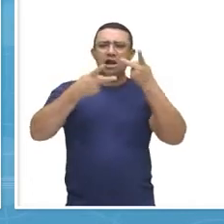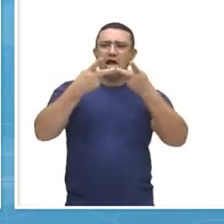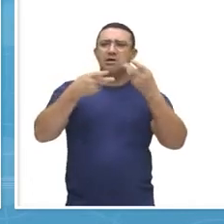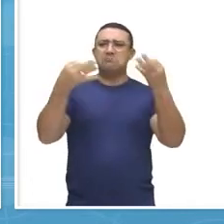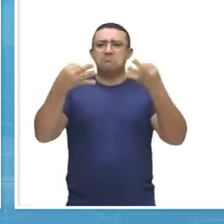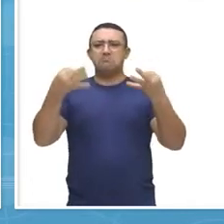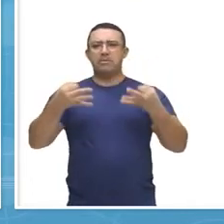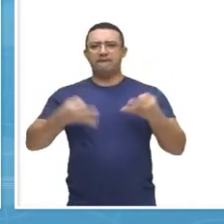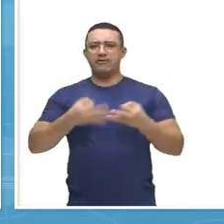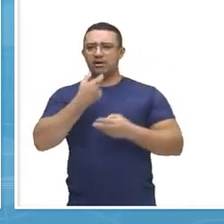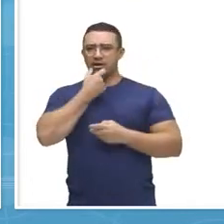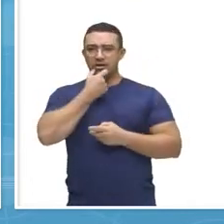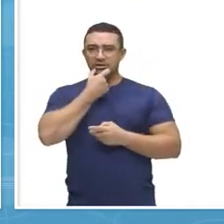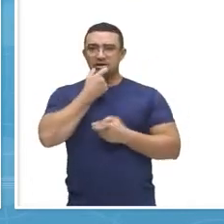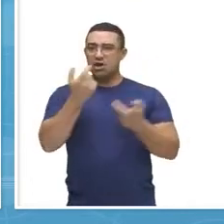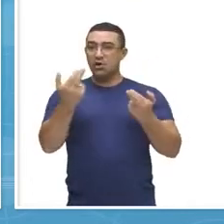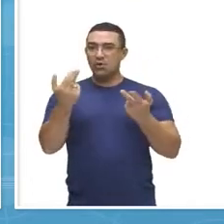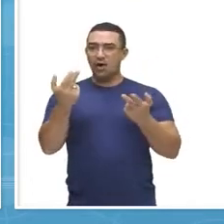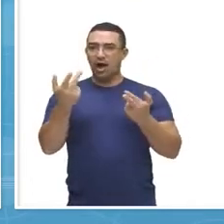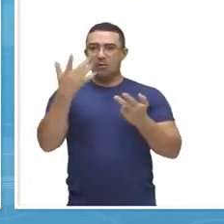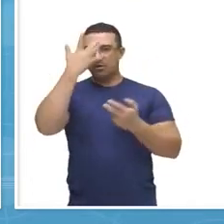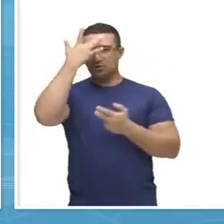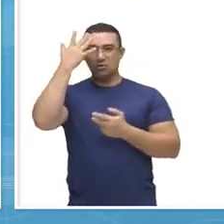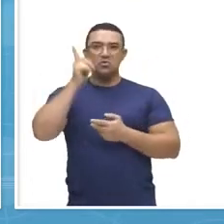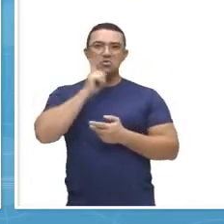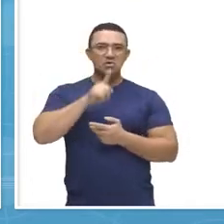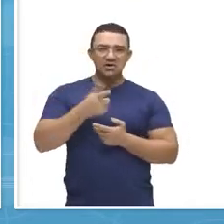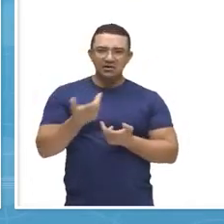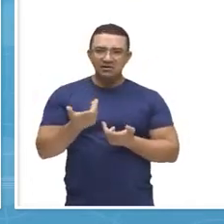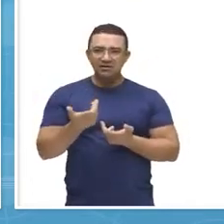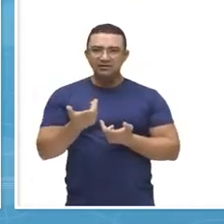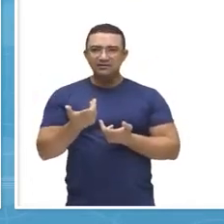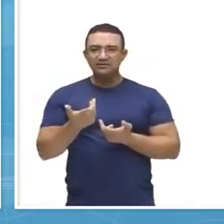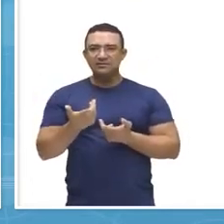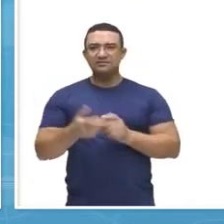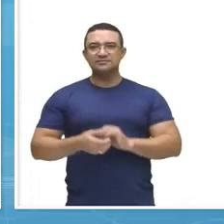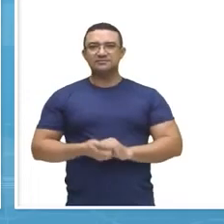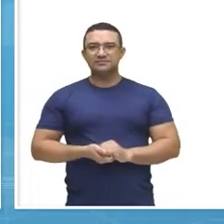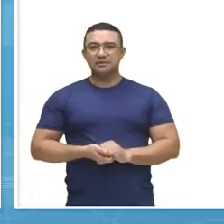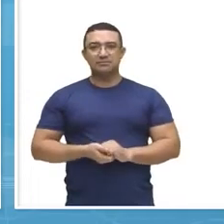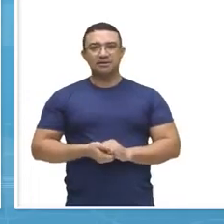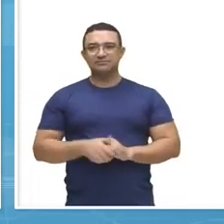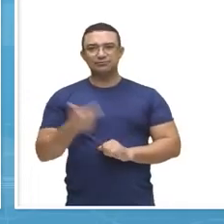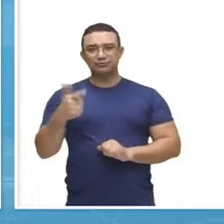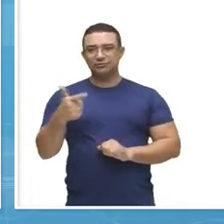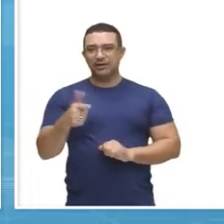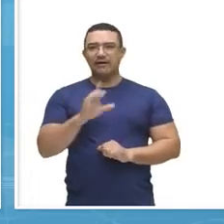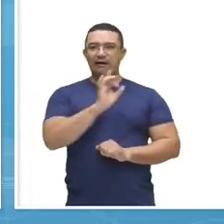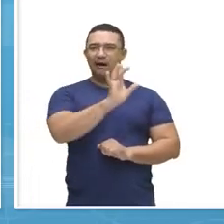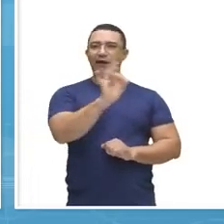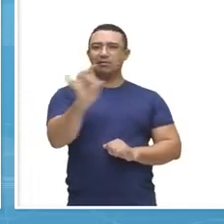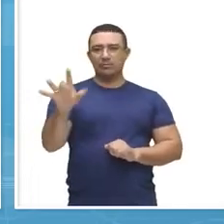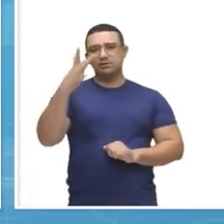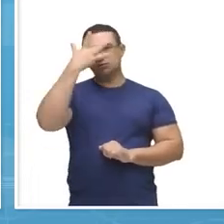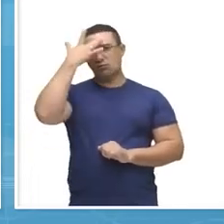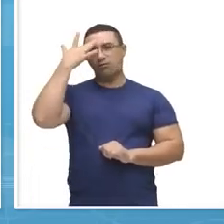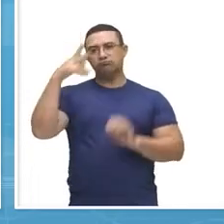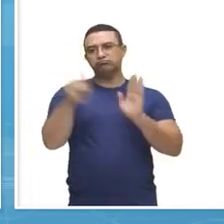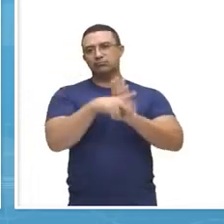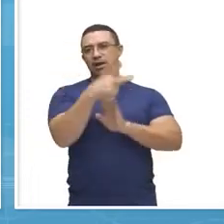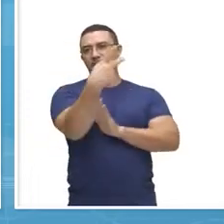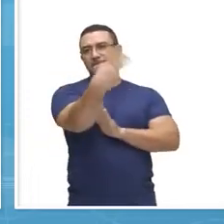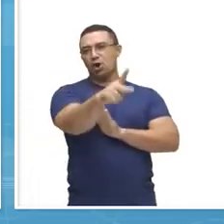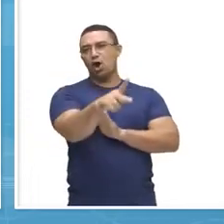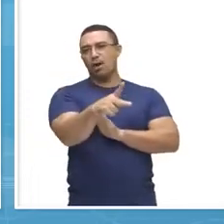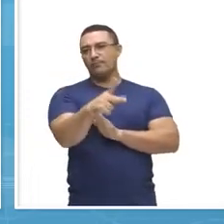como se tivesse aí um sotaque perfeito ou correto do idioma. Na verdade não tem. Todo mundo tem um sotaque próprio. Portanto, quando a